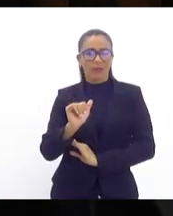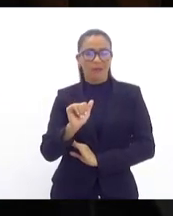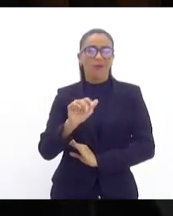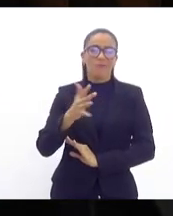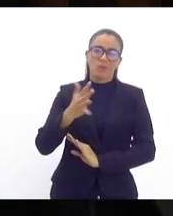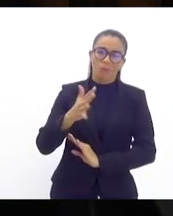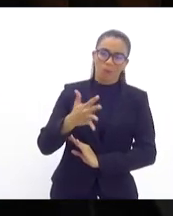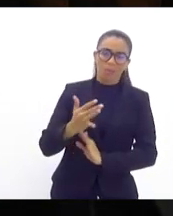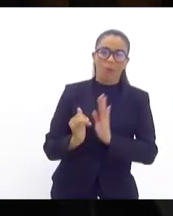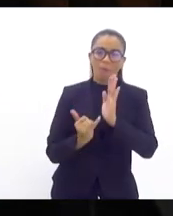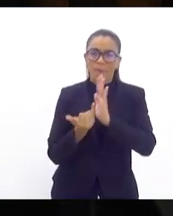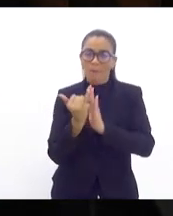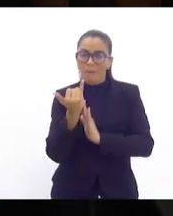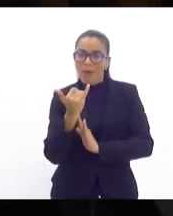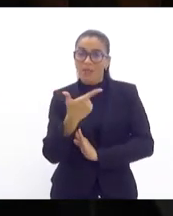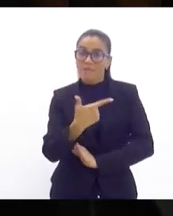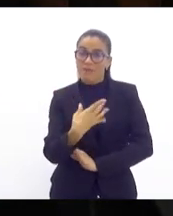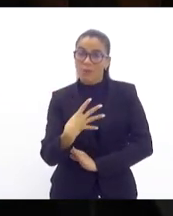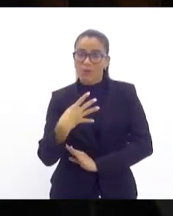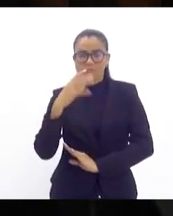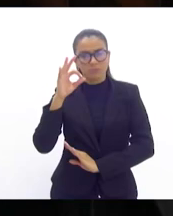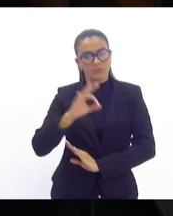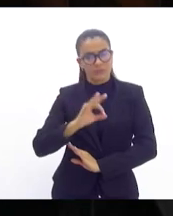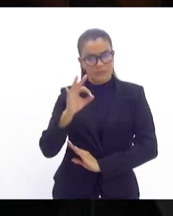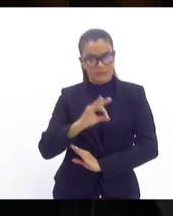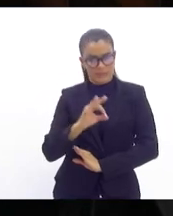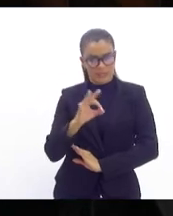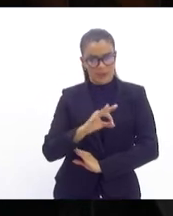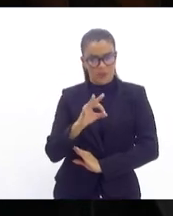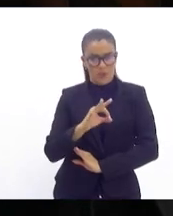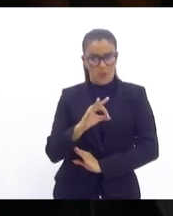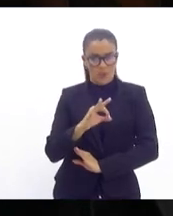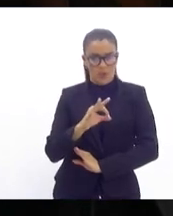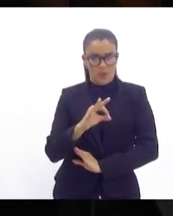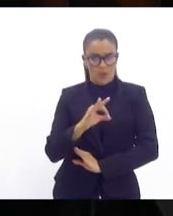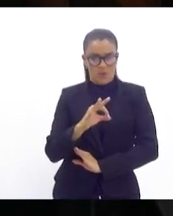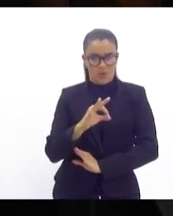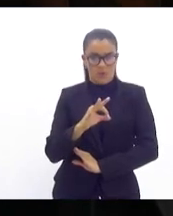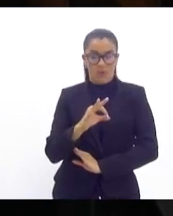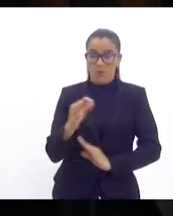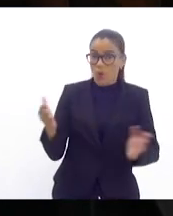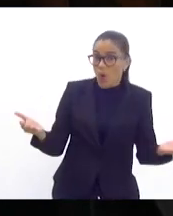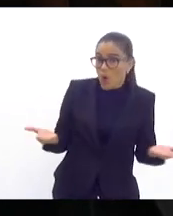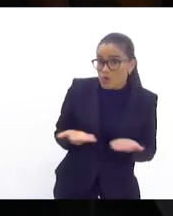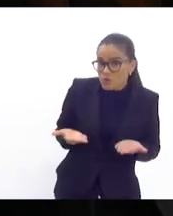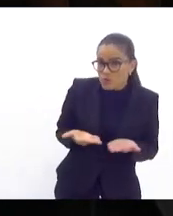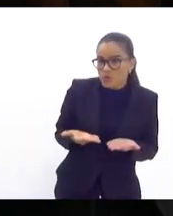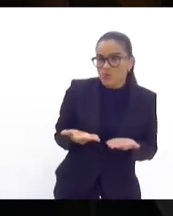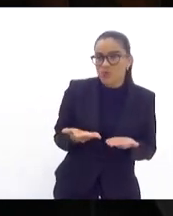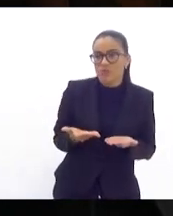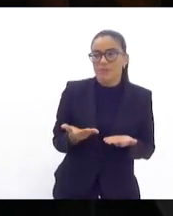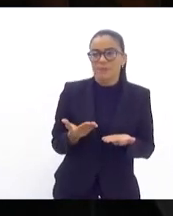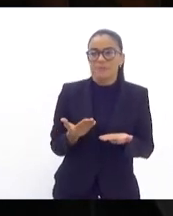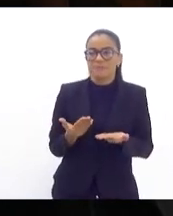ICMS de 24% na data de hoje